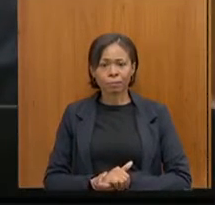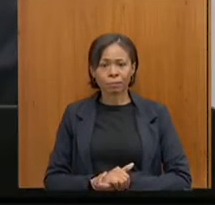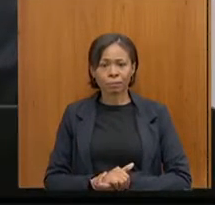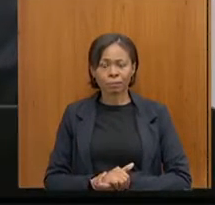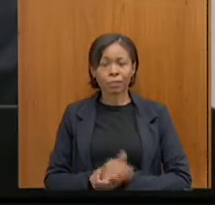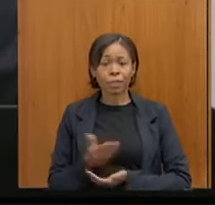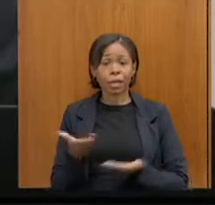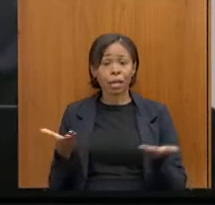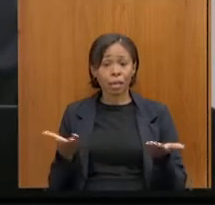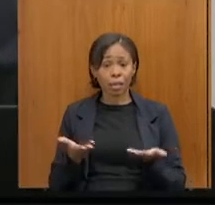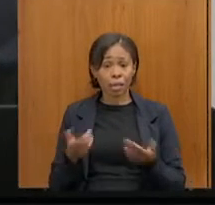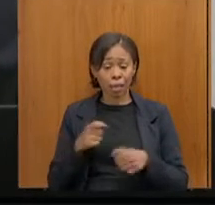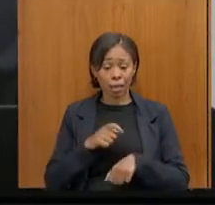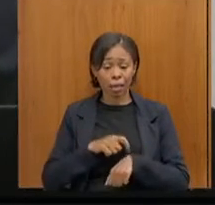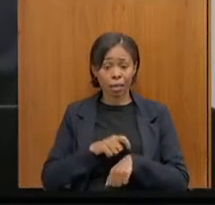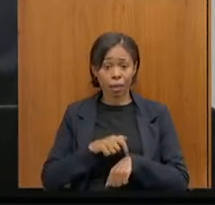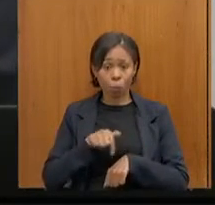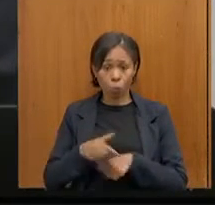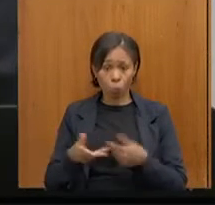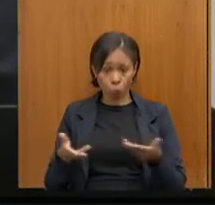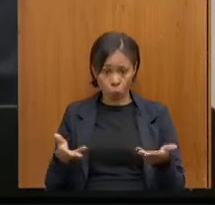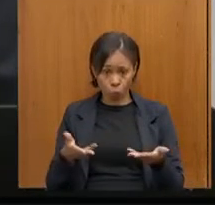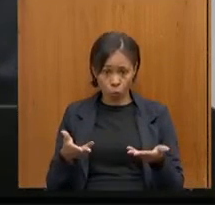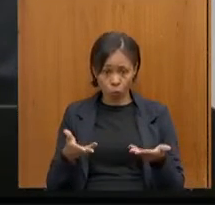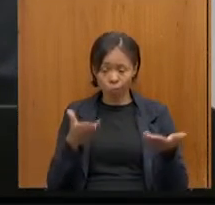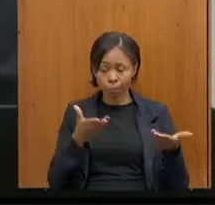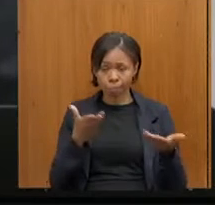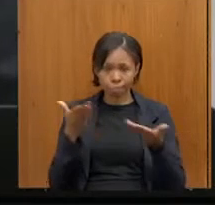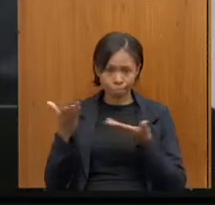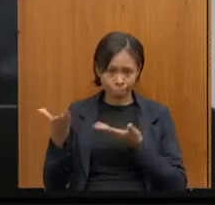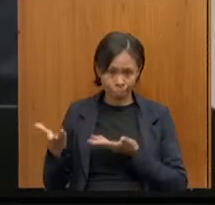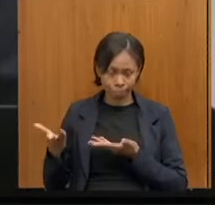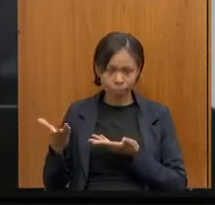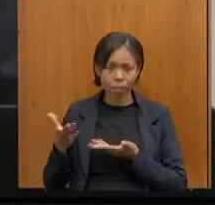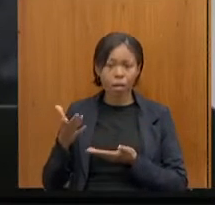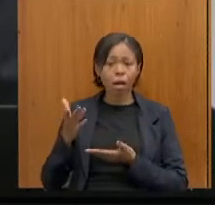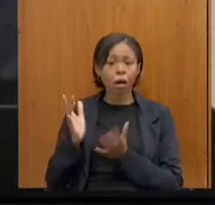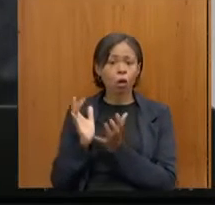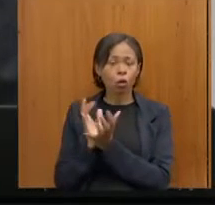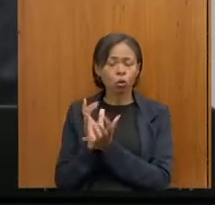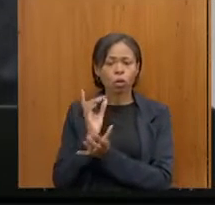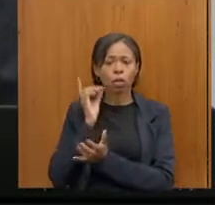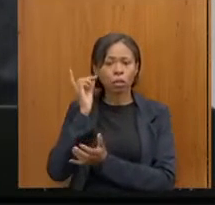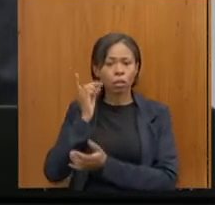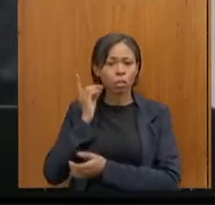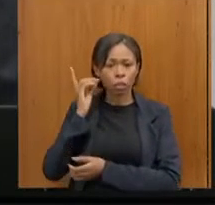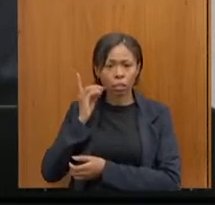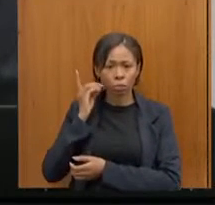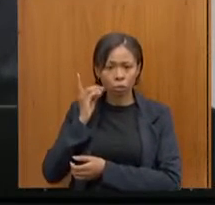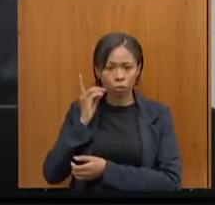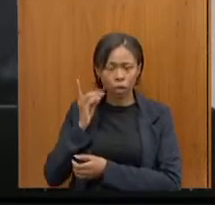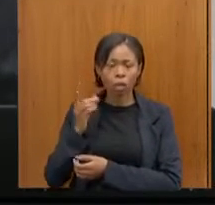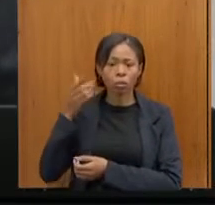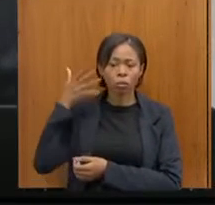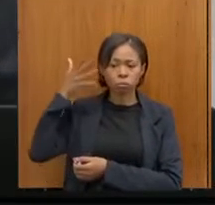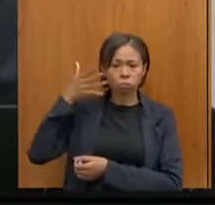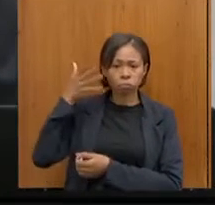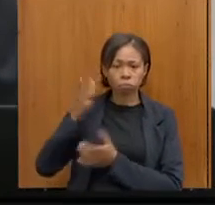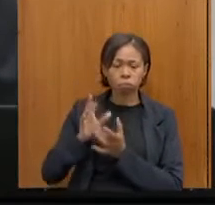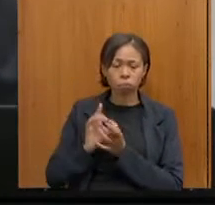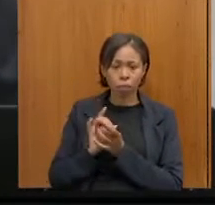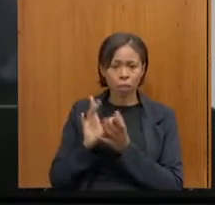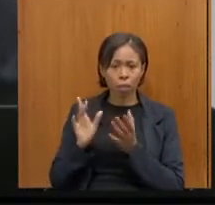o e neste momento a presidência passará a palavra as deputadas e aos deputados inscrito que disporão